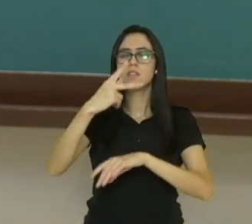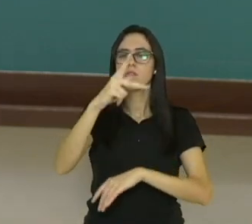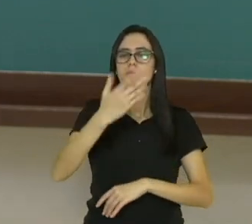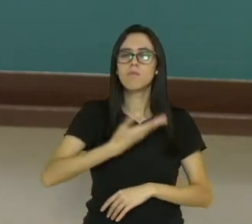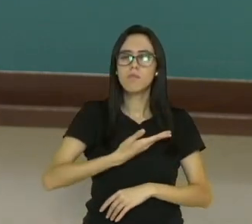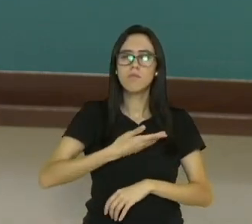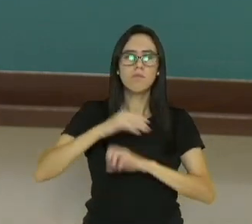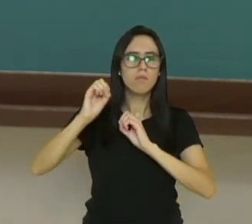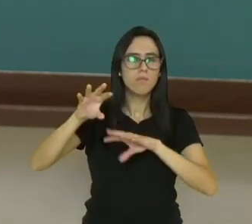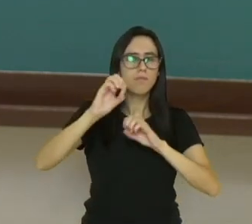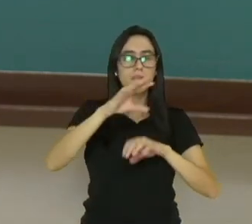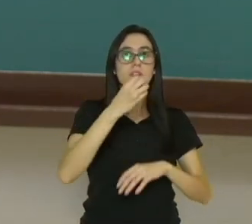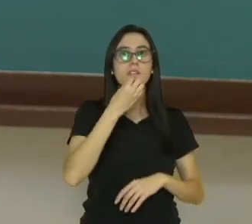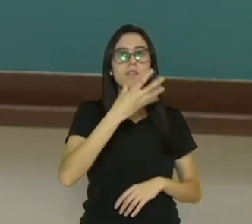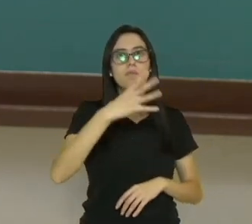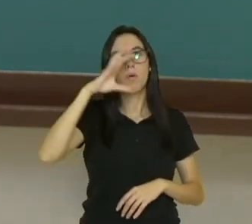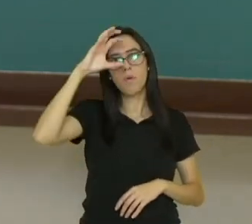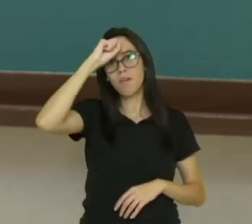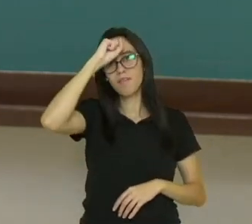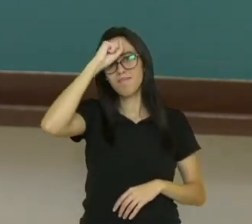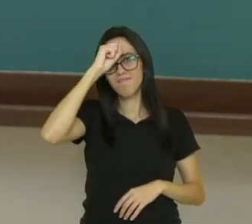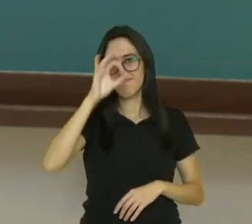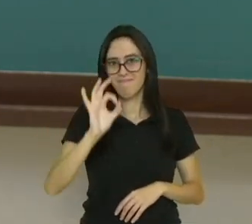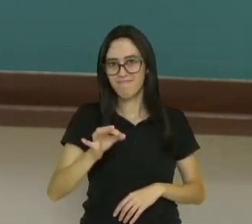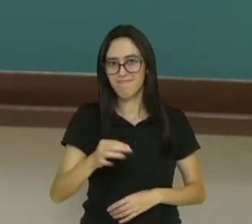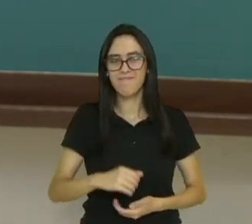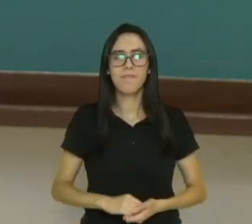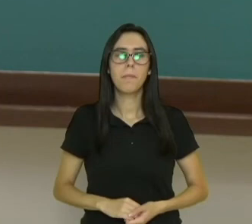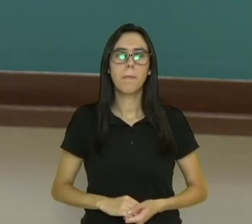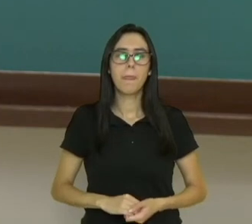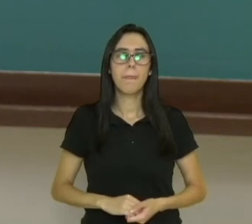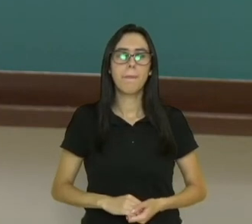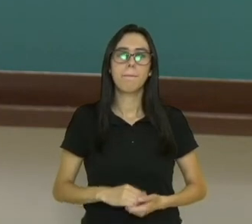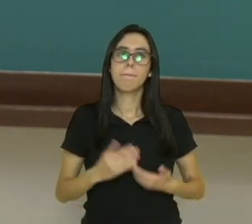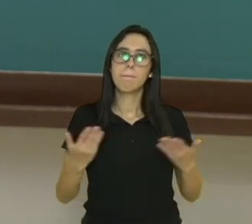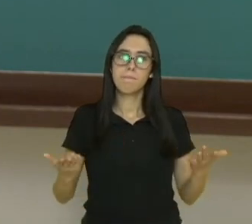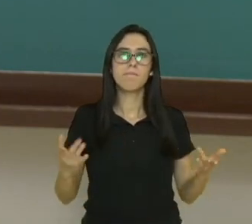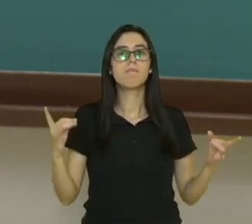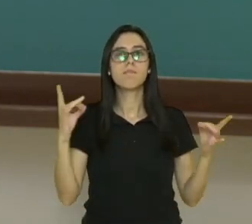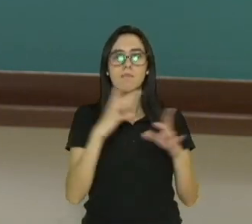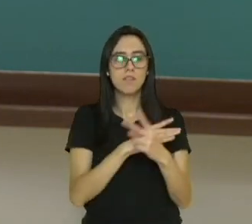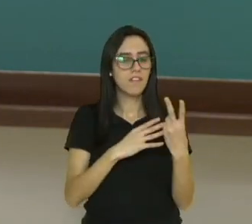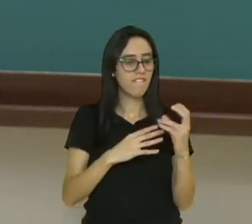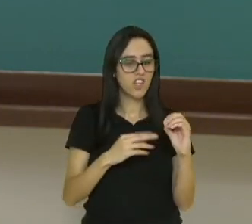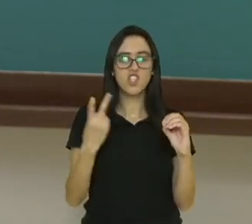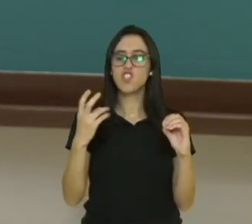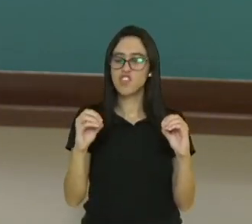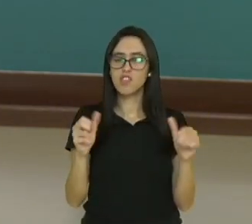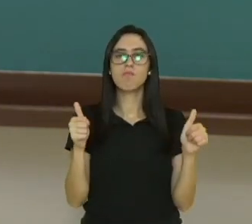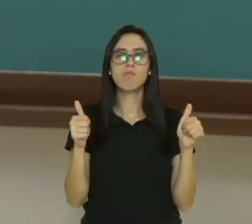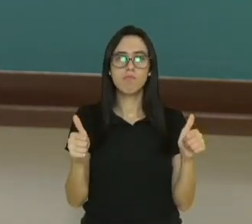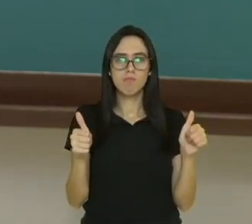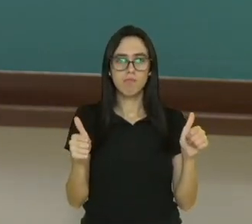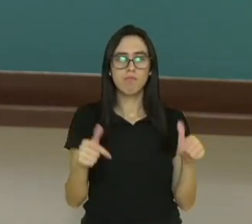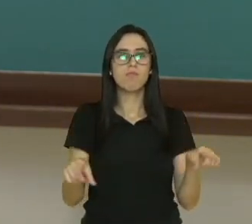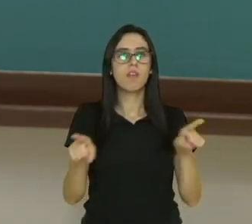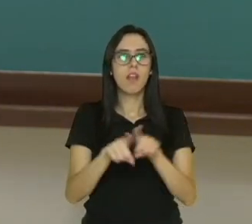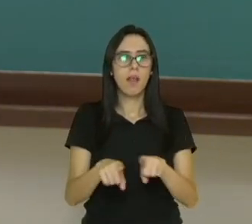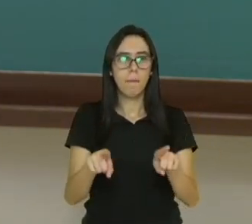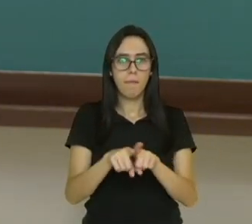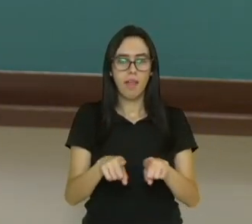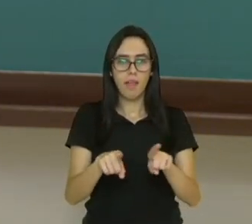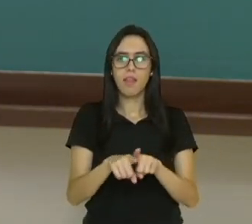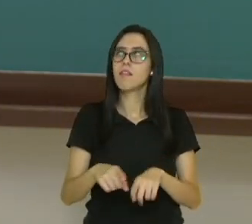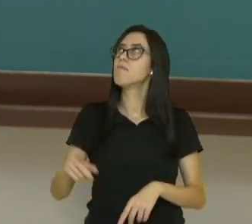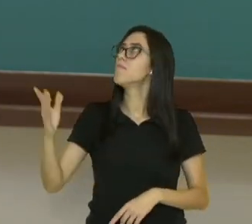pelo de cima. Aí você não esquece mais. Feito isso, os dois estão no mesmo denominador. Repito o denominador,